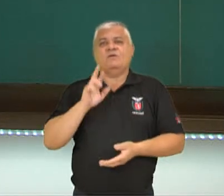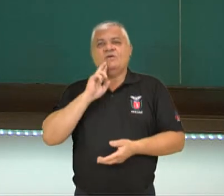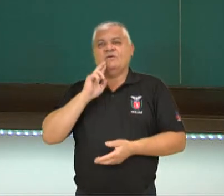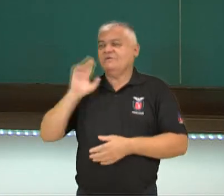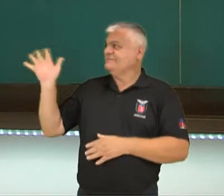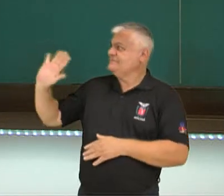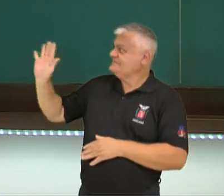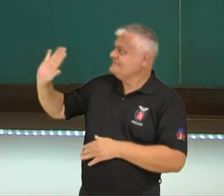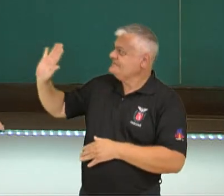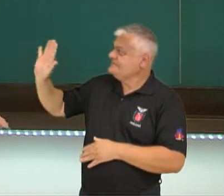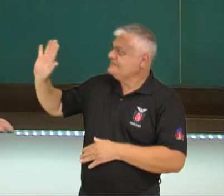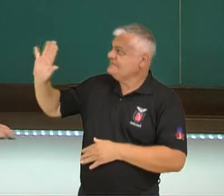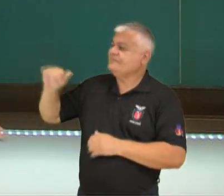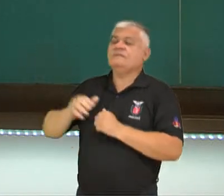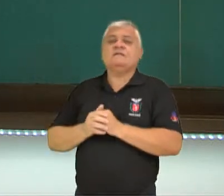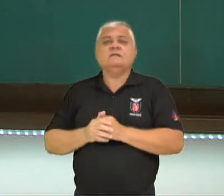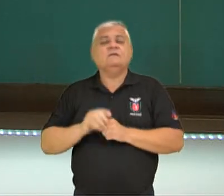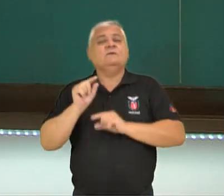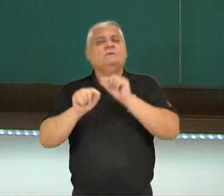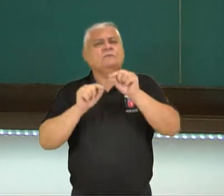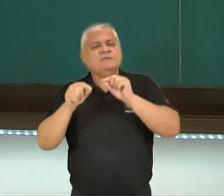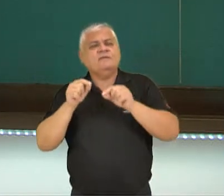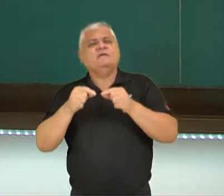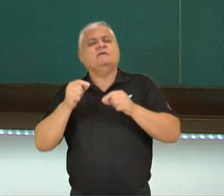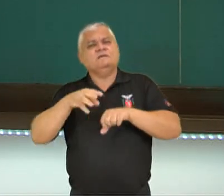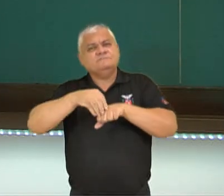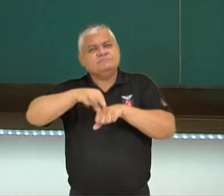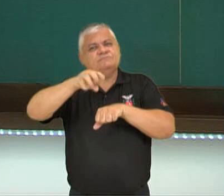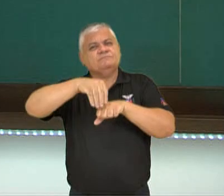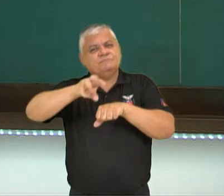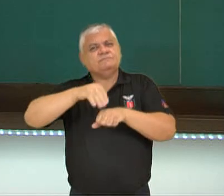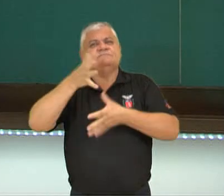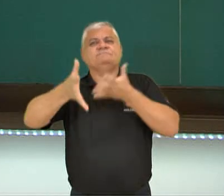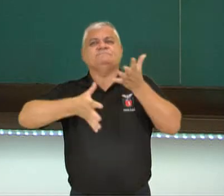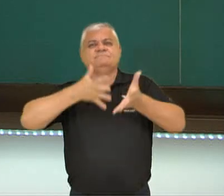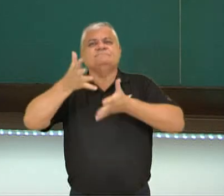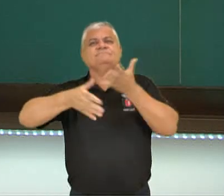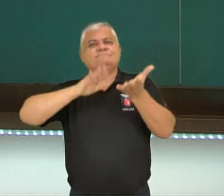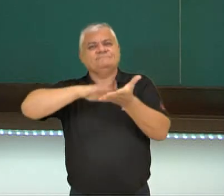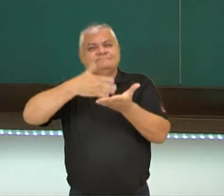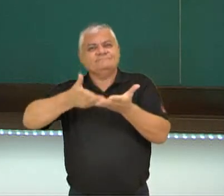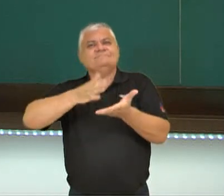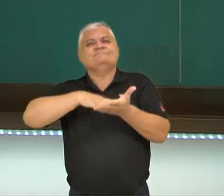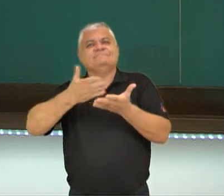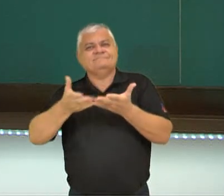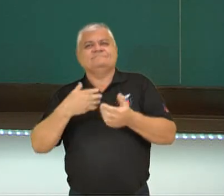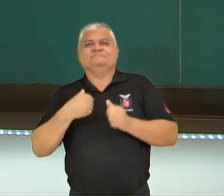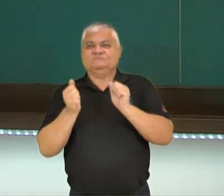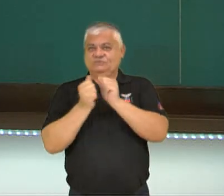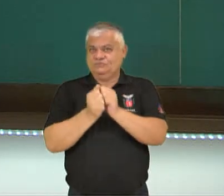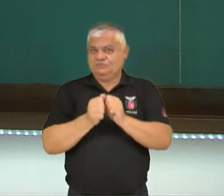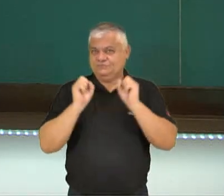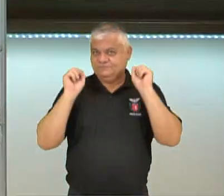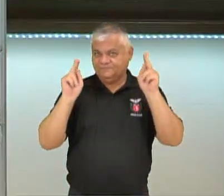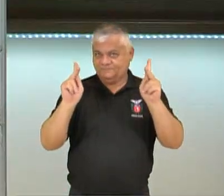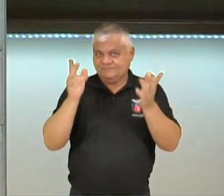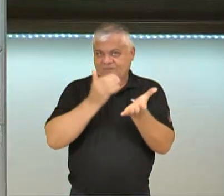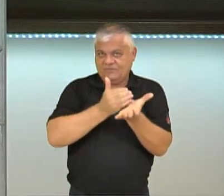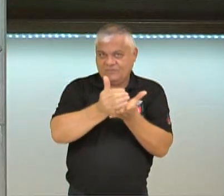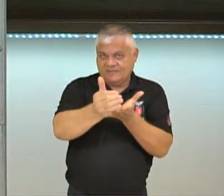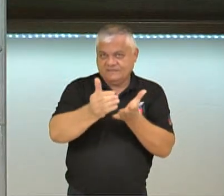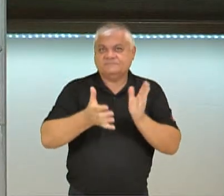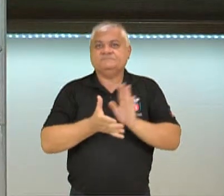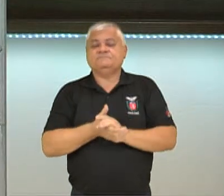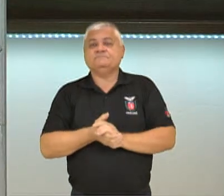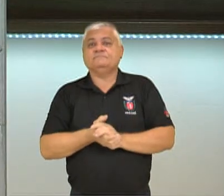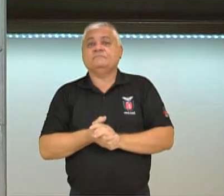o Ronaldo, que vai passar toda essa aula junto com a gente. Vamos começar?